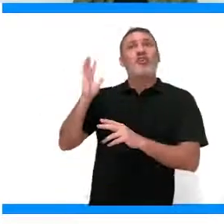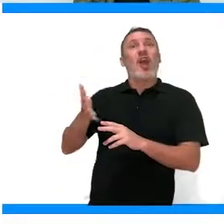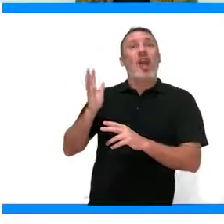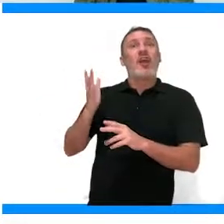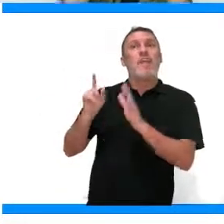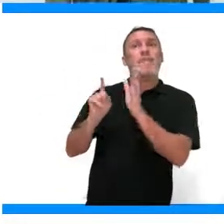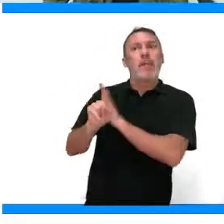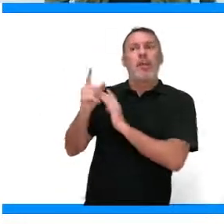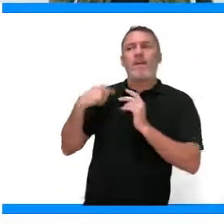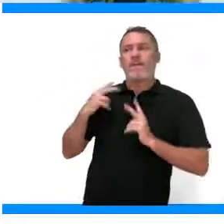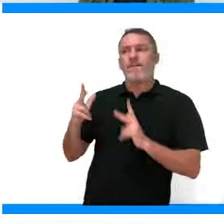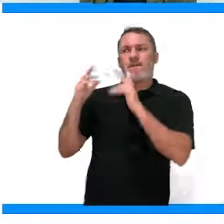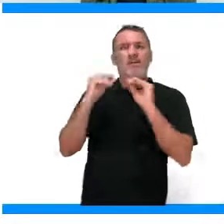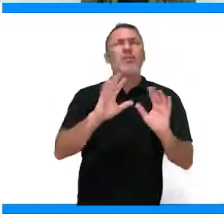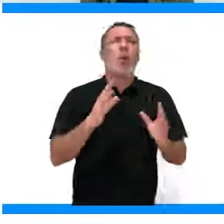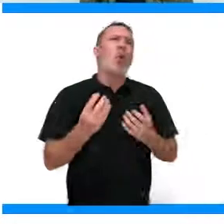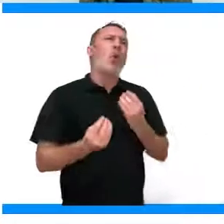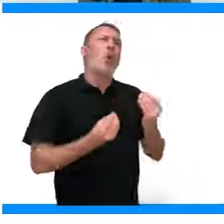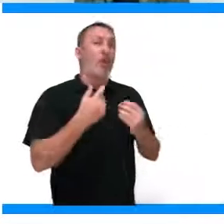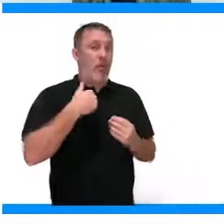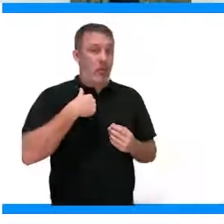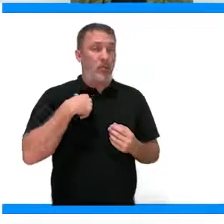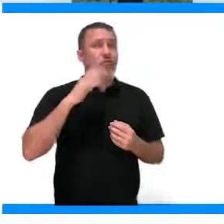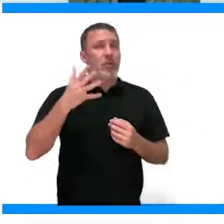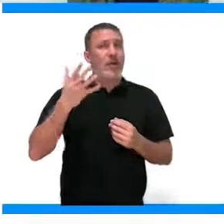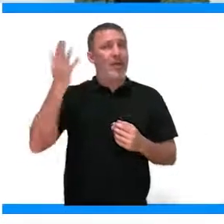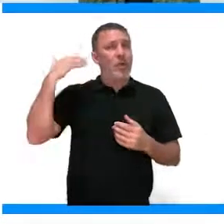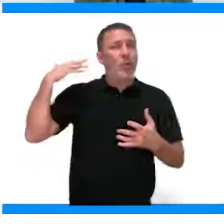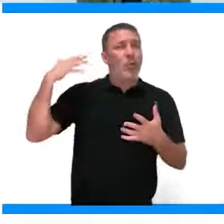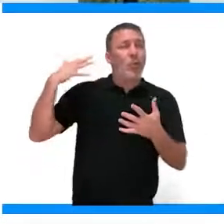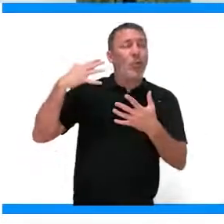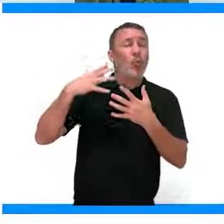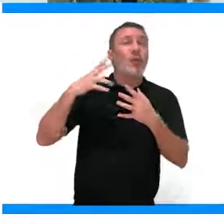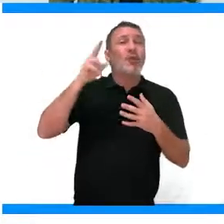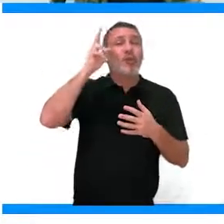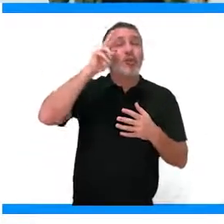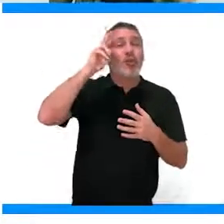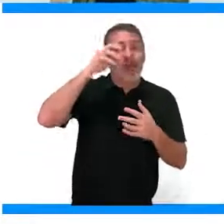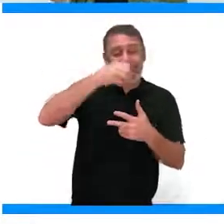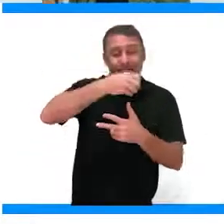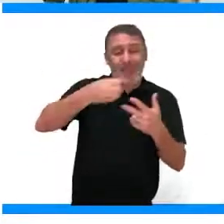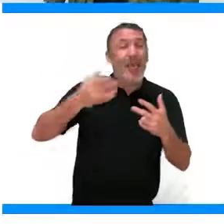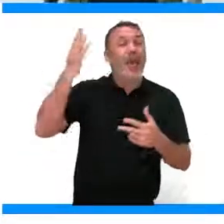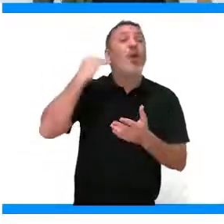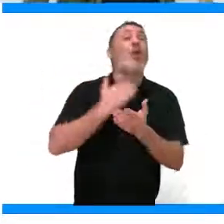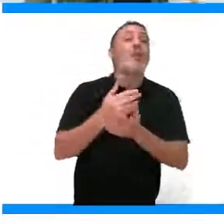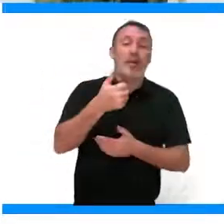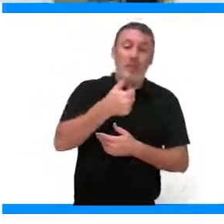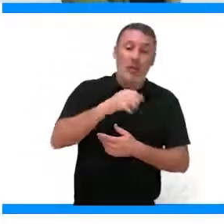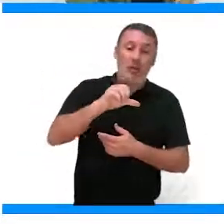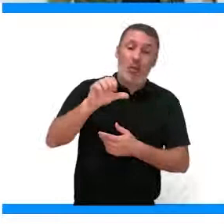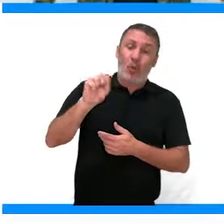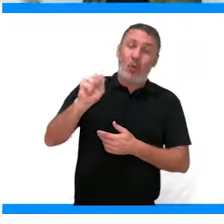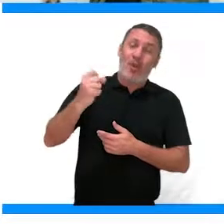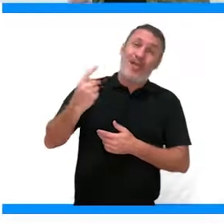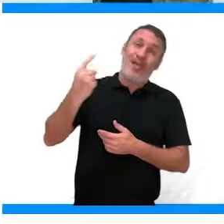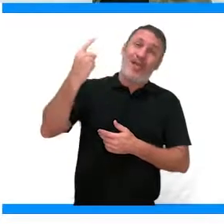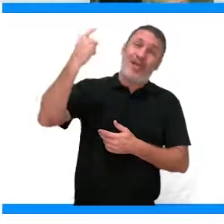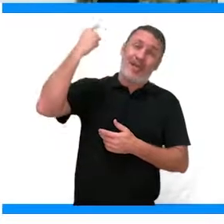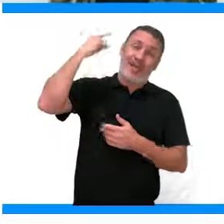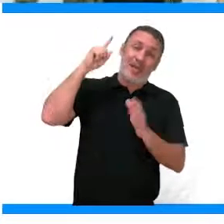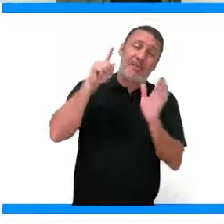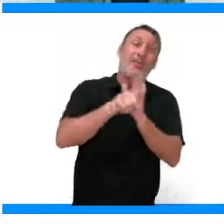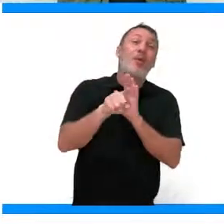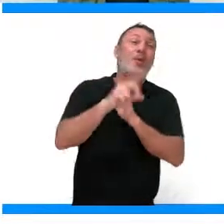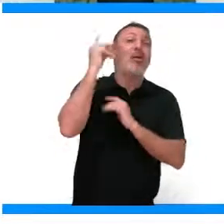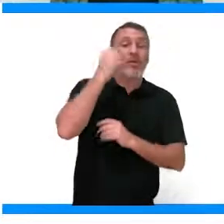do Enem por competência. Como é isso? Eu peguei todas as questões da história do Enem. O Enem começa em 1998, com